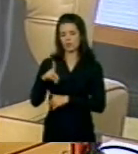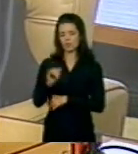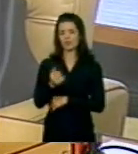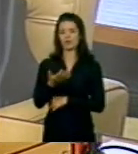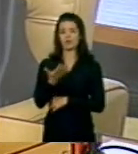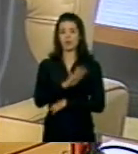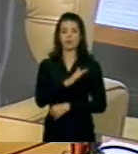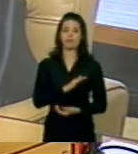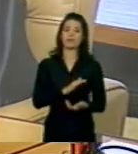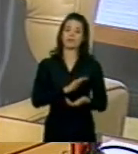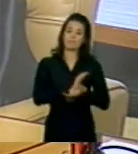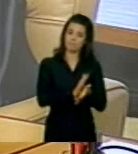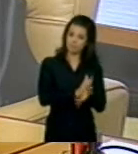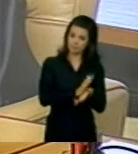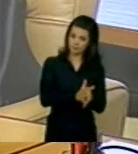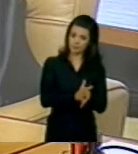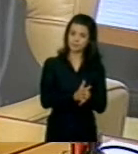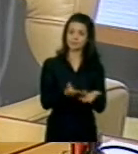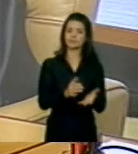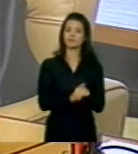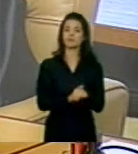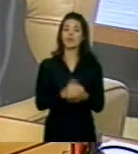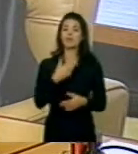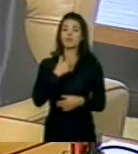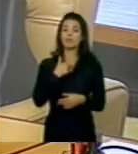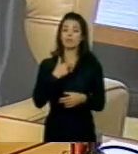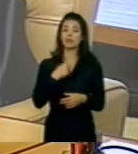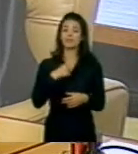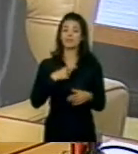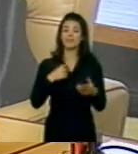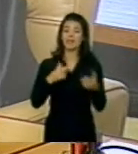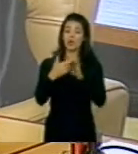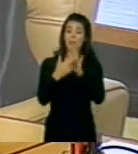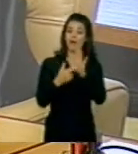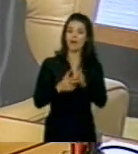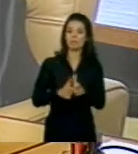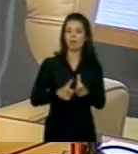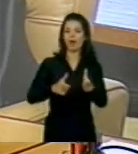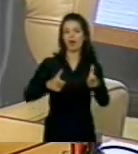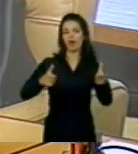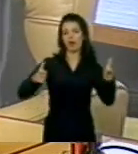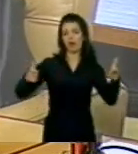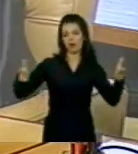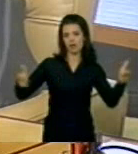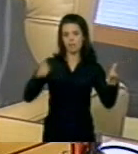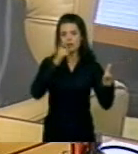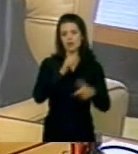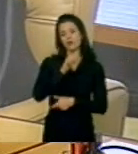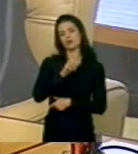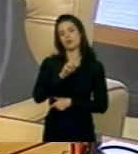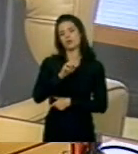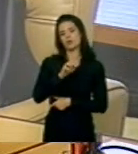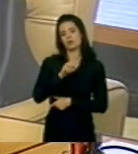discriminações, não pode ter seu âmbito de normatividade ampliado para permitir a revisão de medidas cautelares